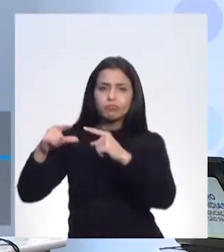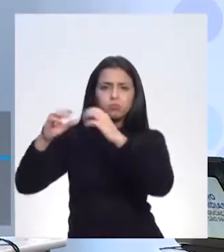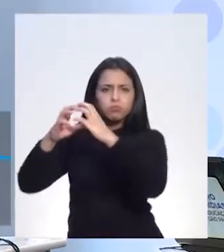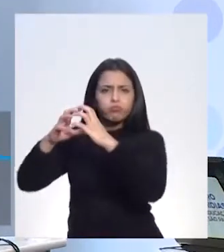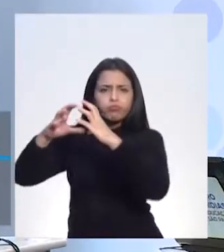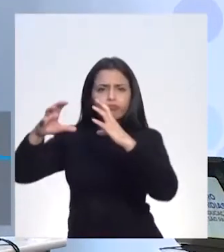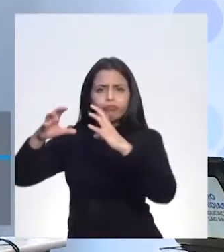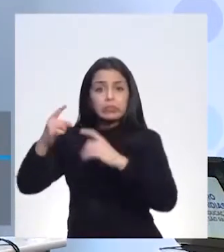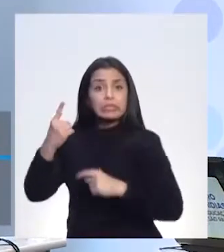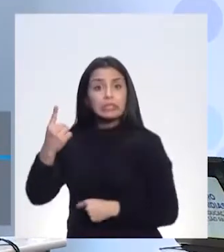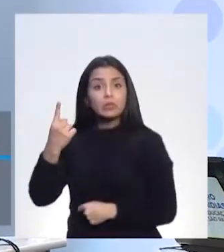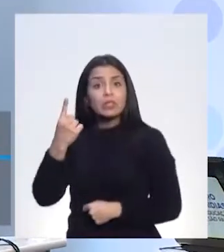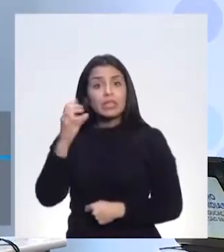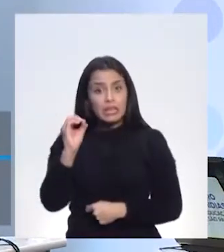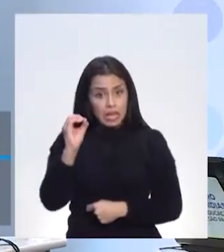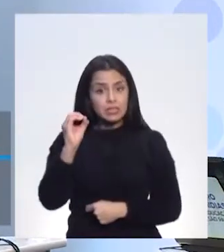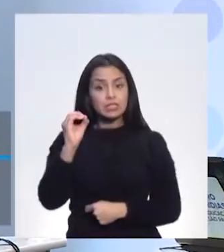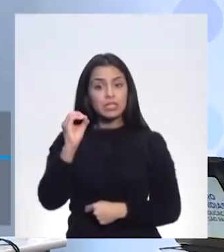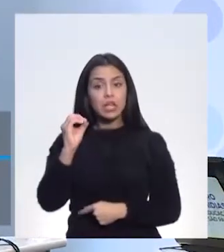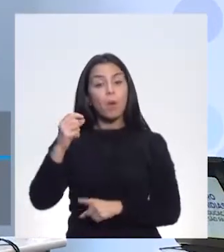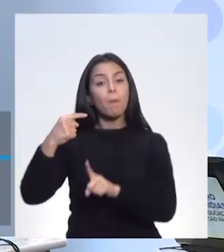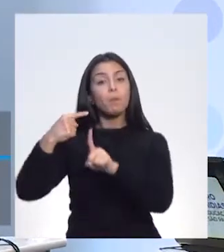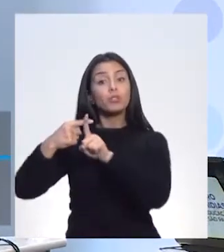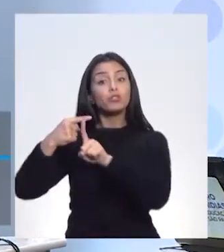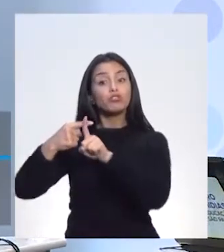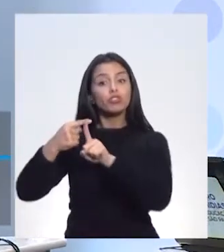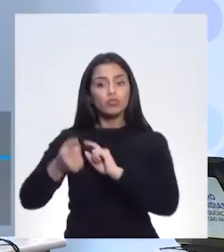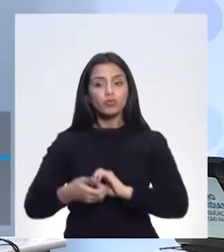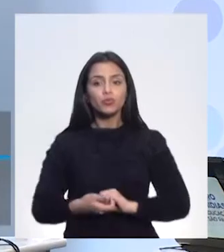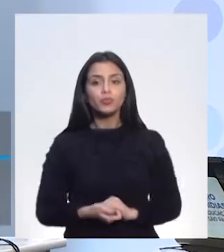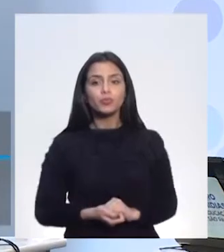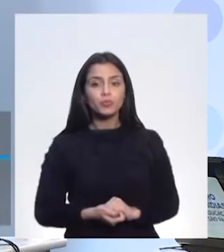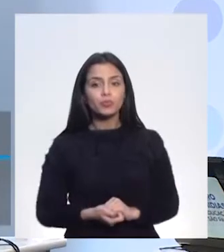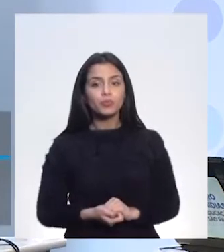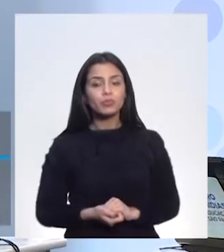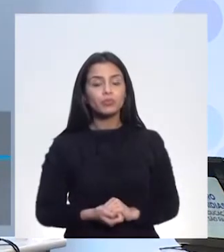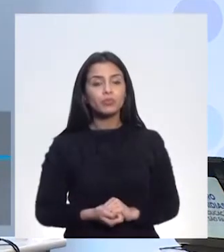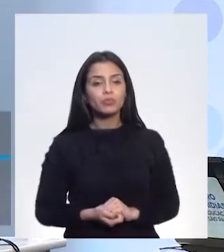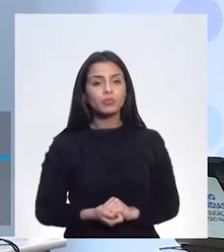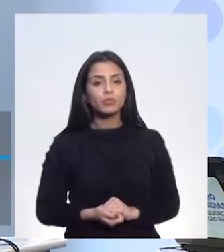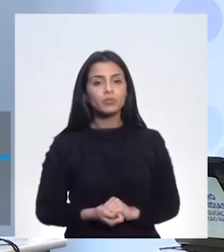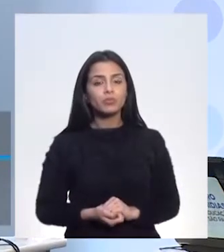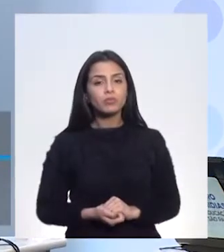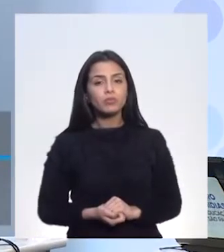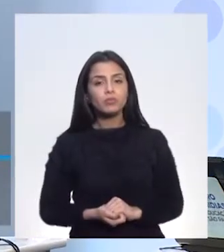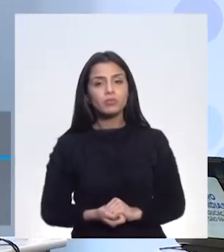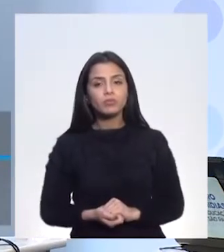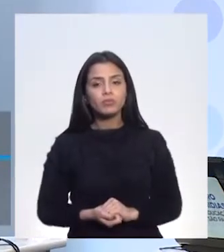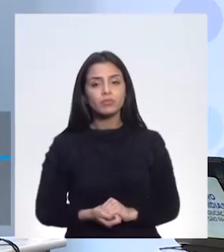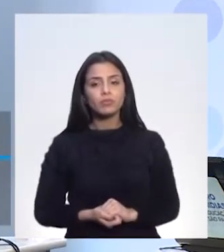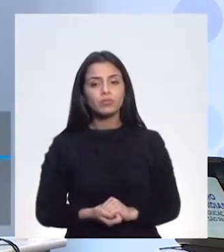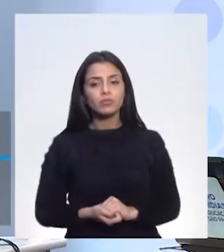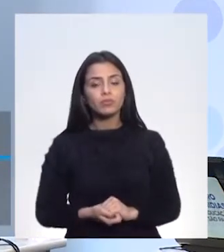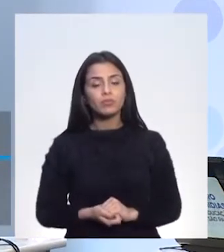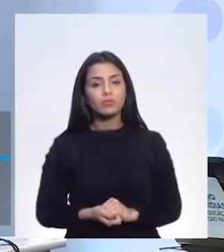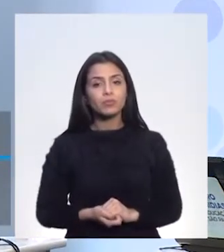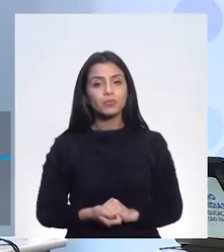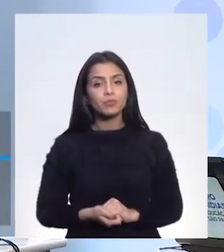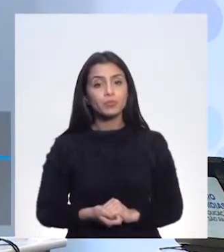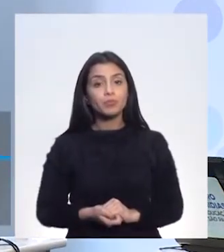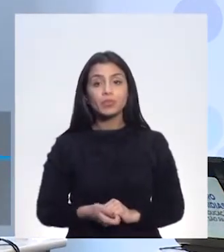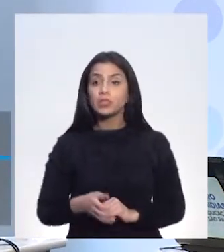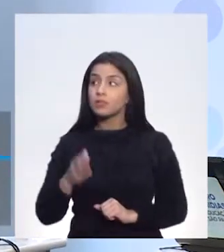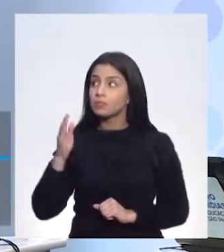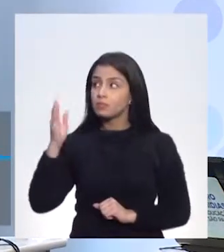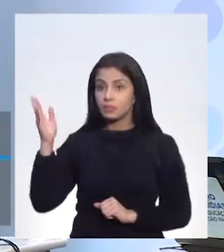graus positivos. Muito bem. Aí, então, esse exemplo está pedindo o seguinte: construa